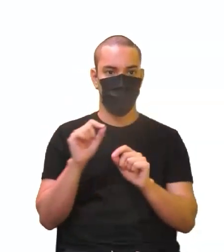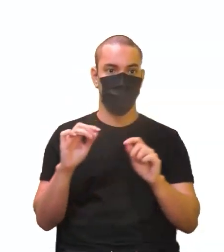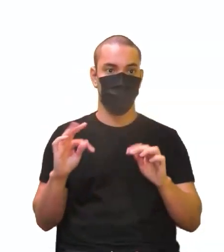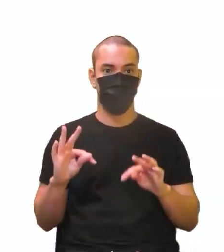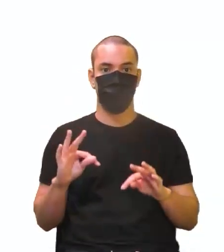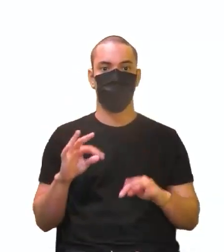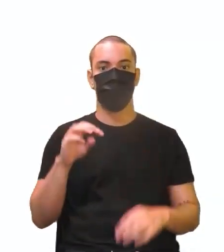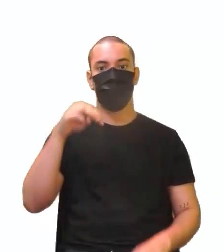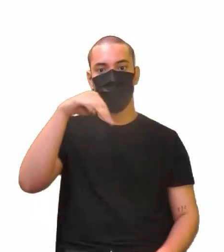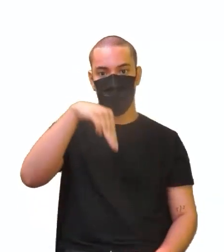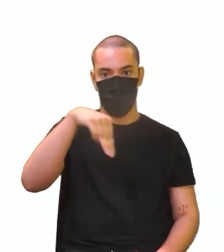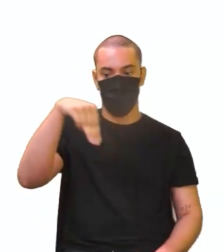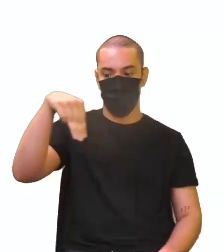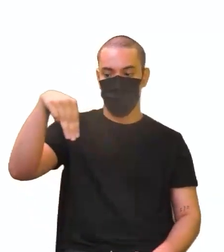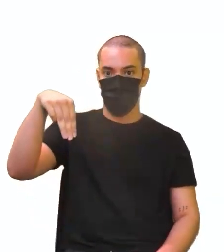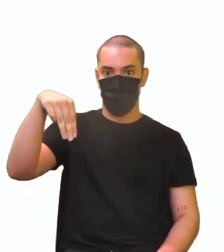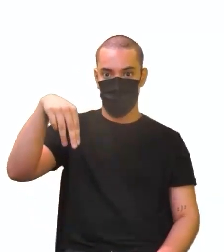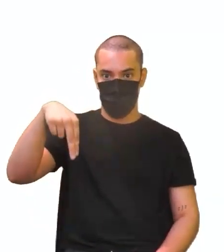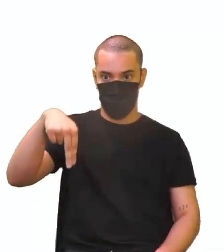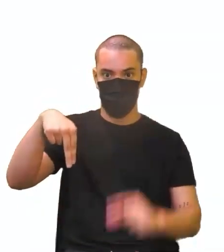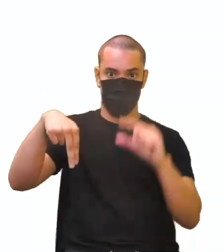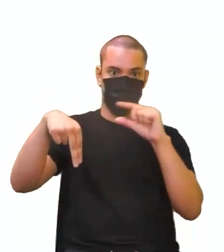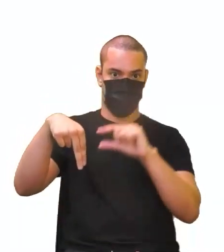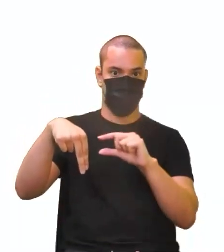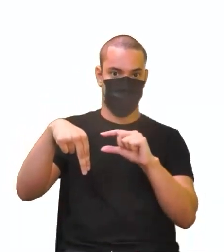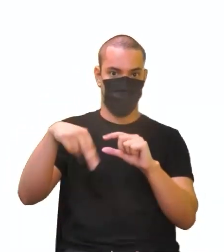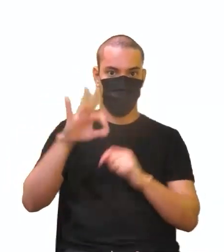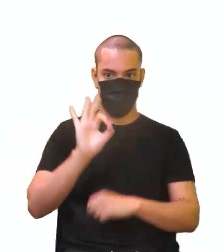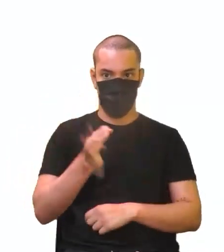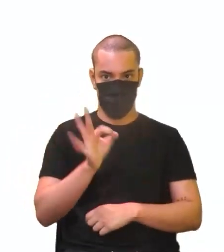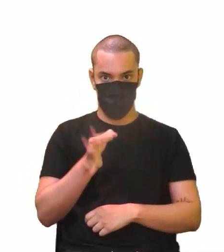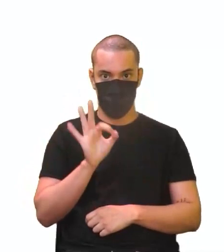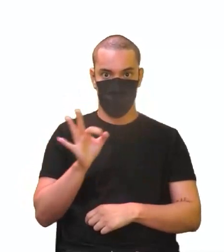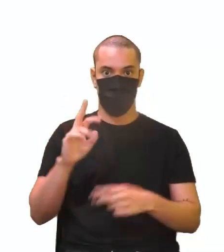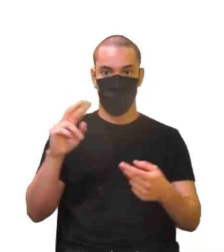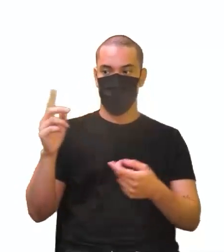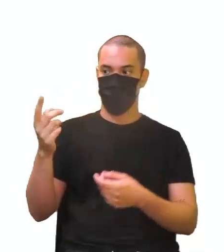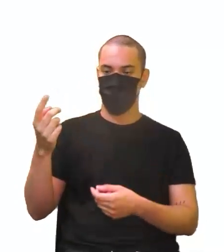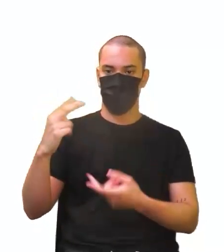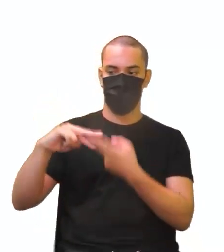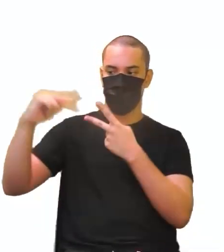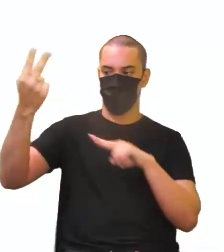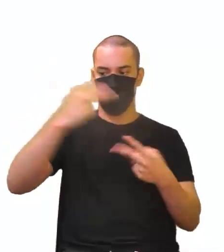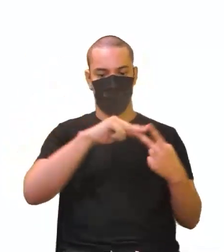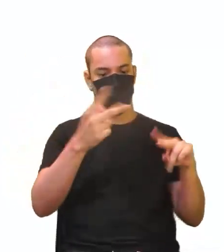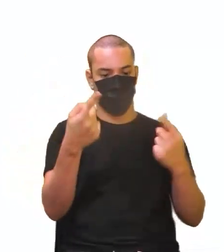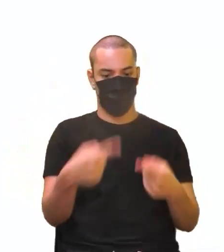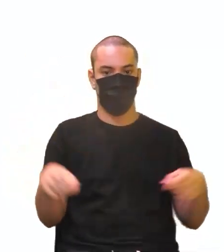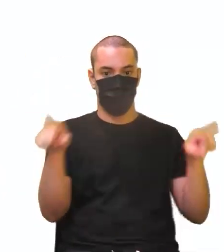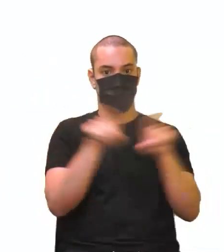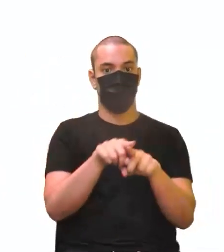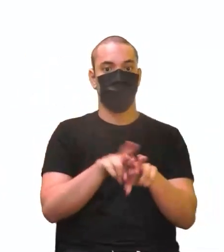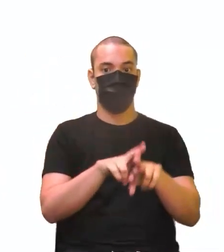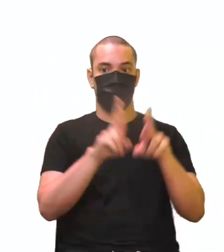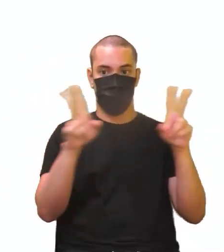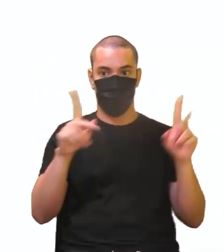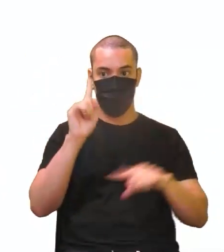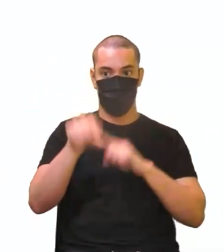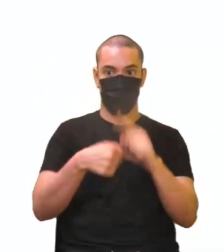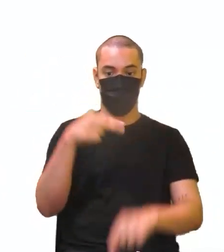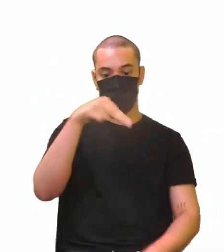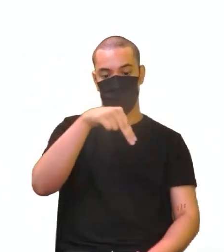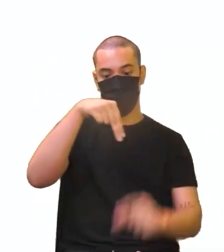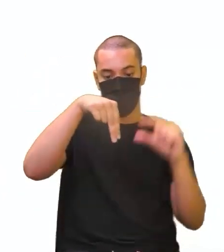indivíduos MN, que eram heterozigotos, né? Heterozigoto e o indivíduo NN, homozigoto recessivo.